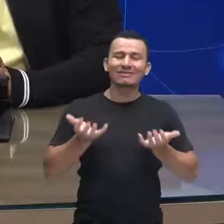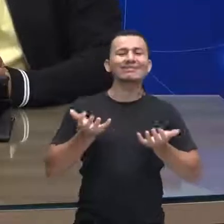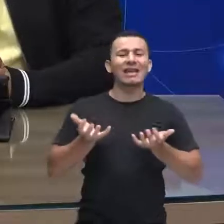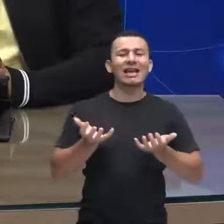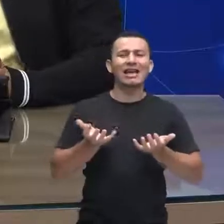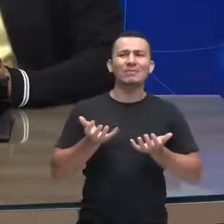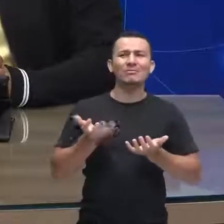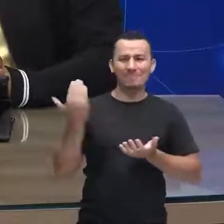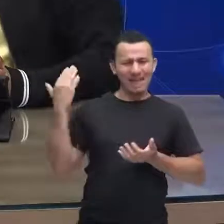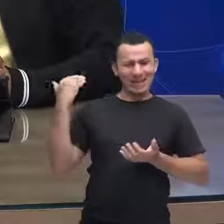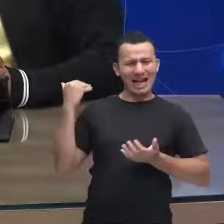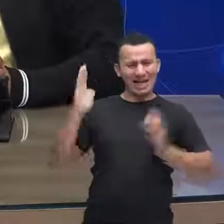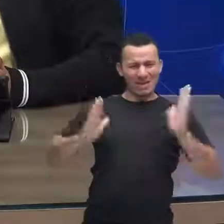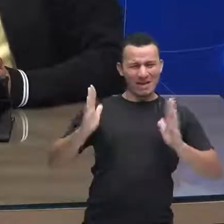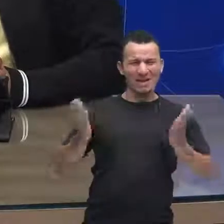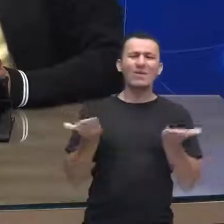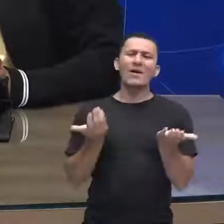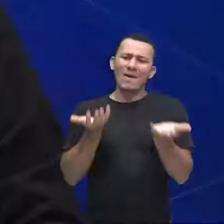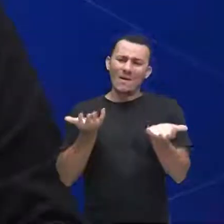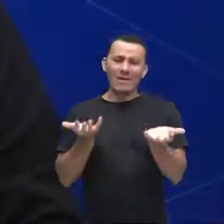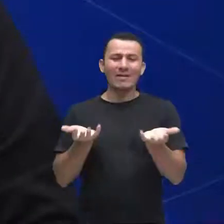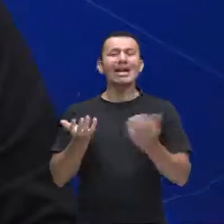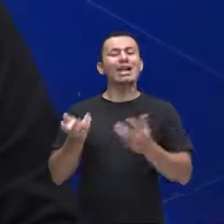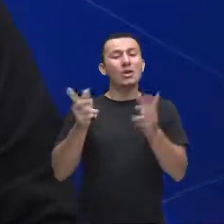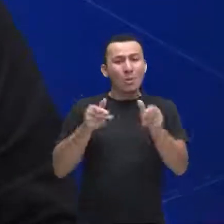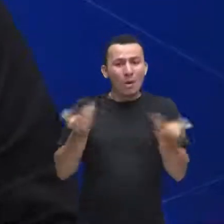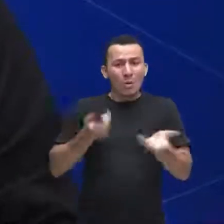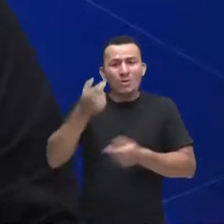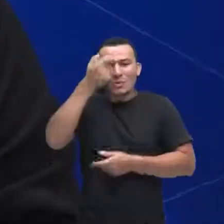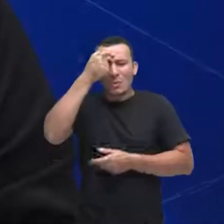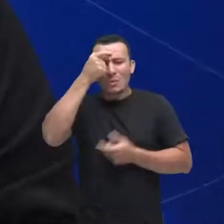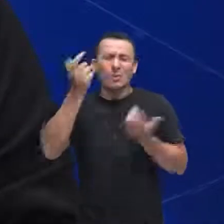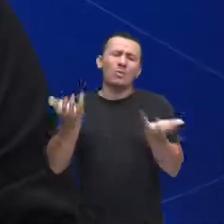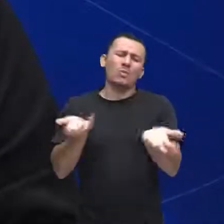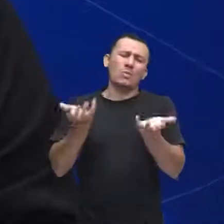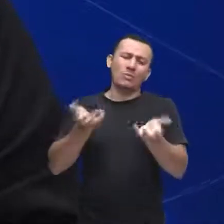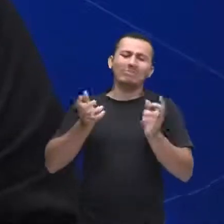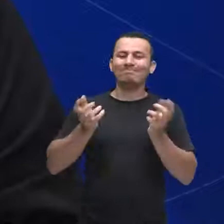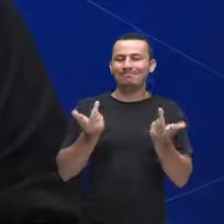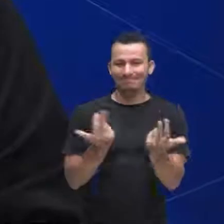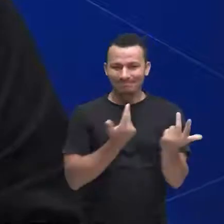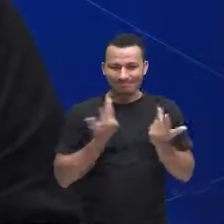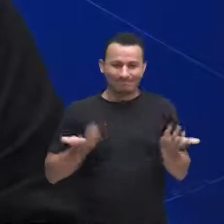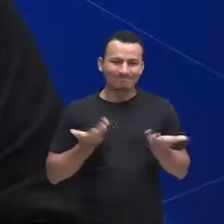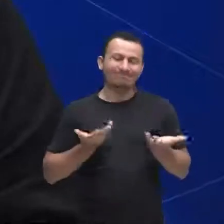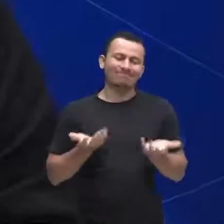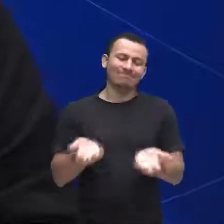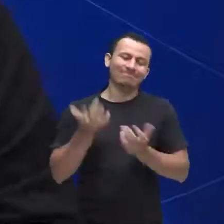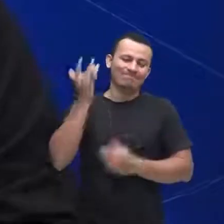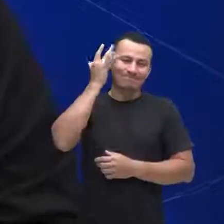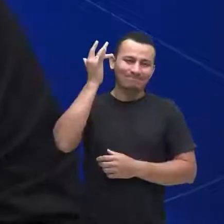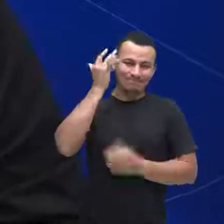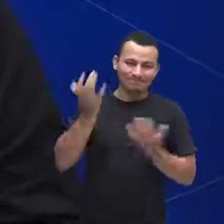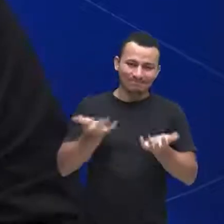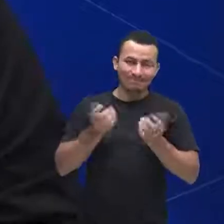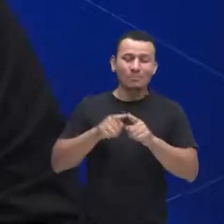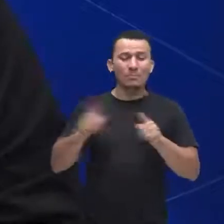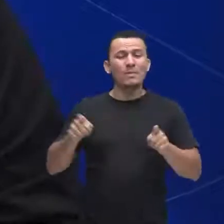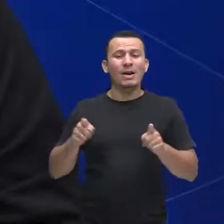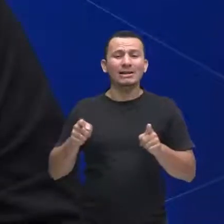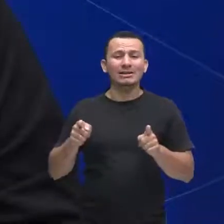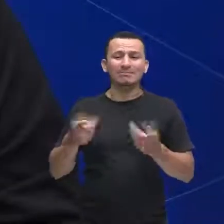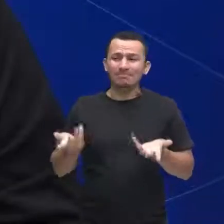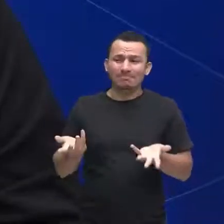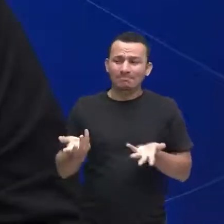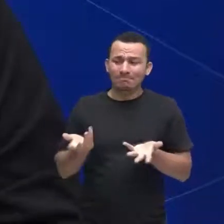ter naquela época a cabeça que tem hoje, gostaria que os adolescentes hoje tivessem a cabeça que a gente tem hoje já. Mas a gente atribui a nós